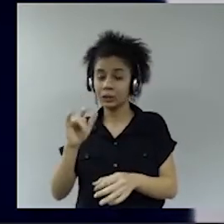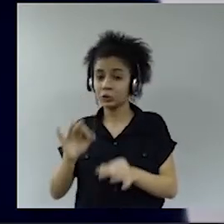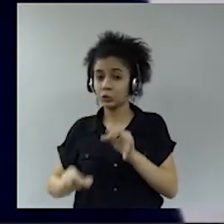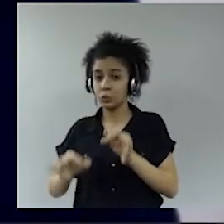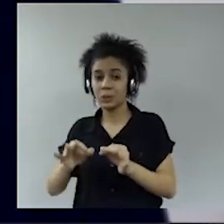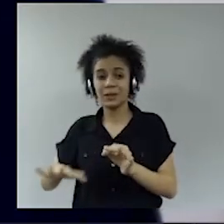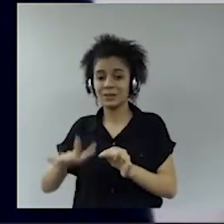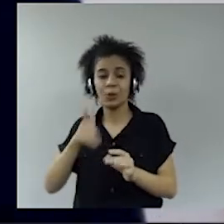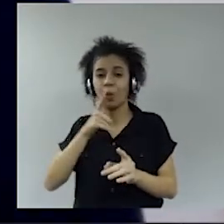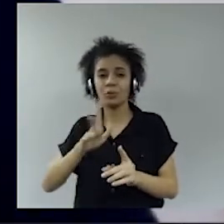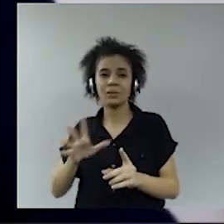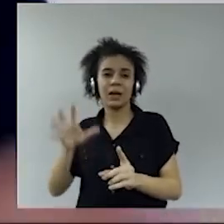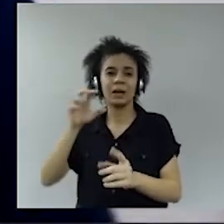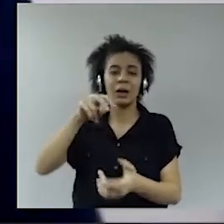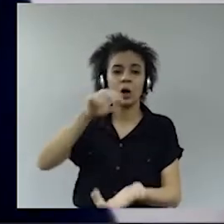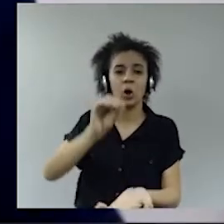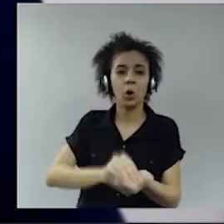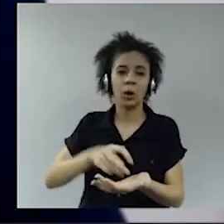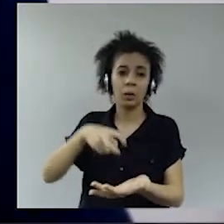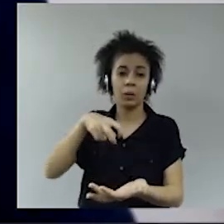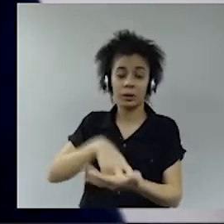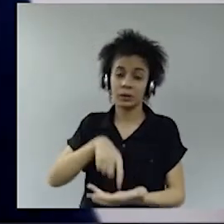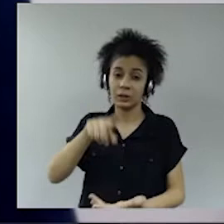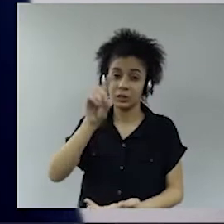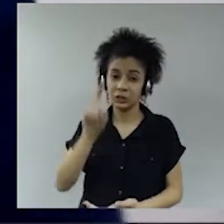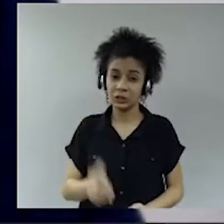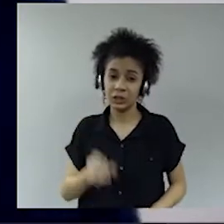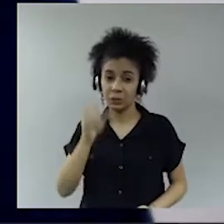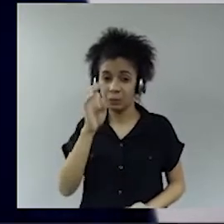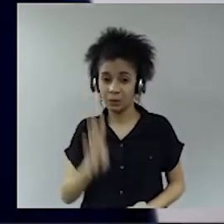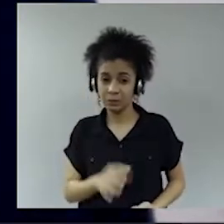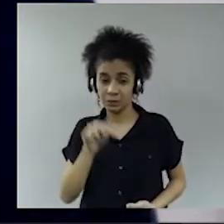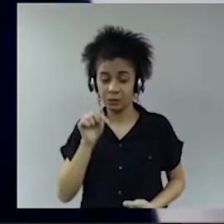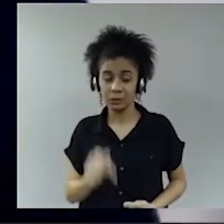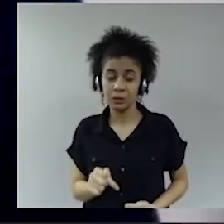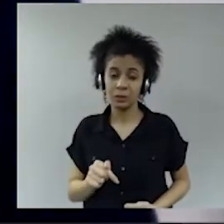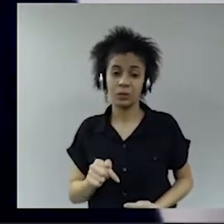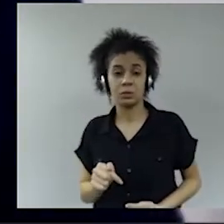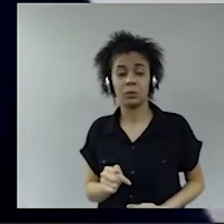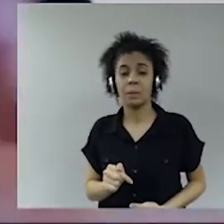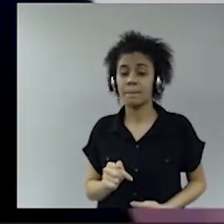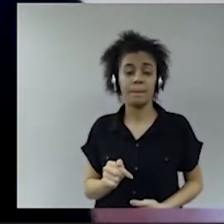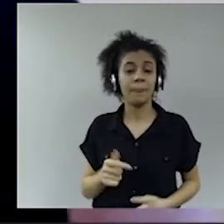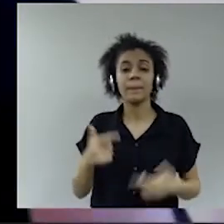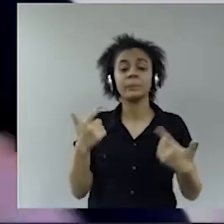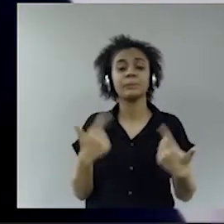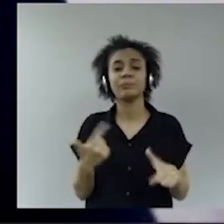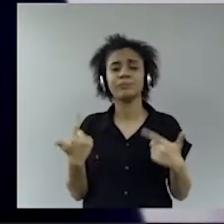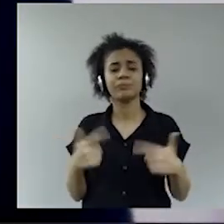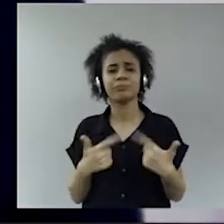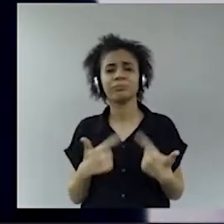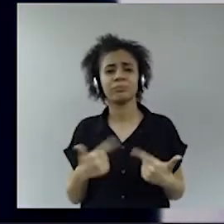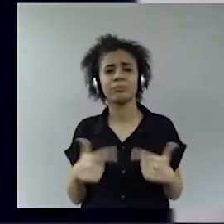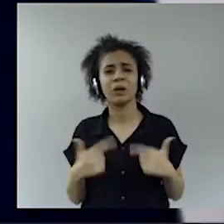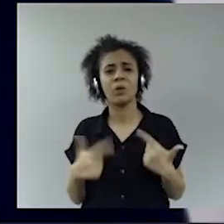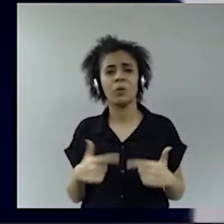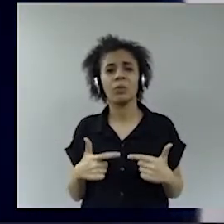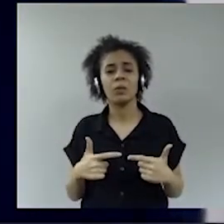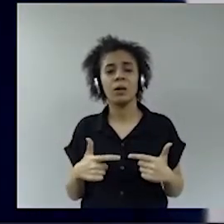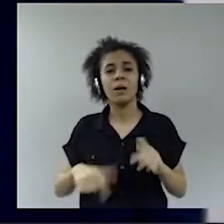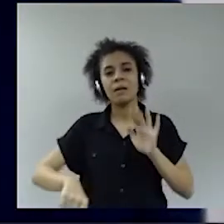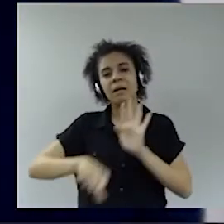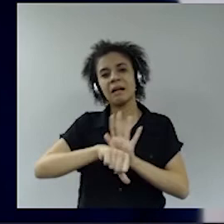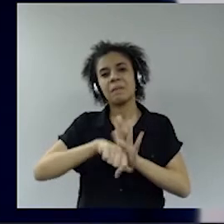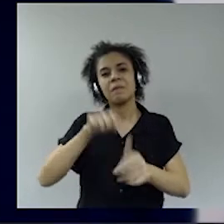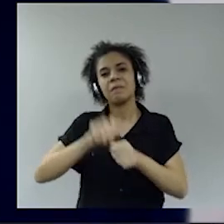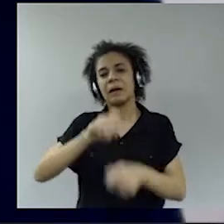aplicar. No direito brasileiro, no direito penal brasileiro, não há o crime